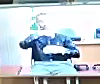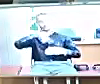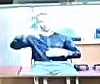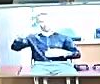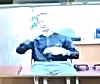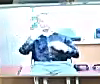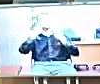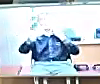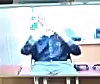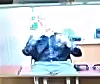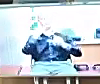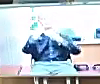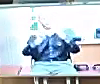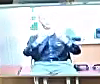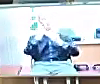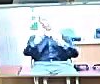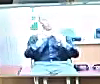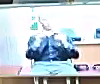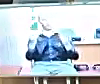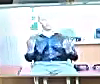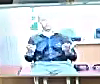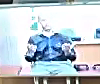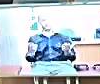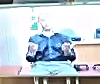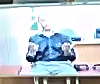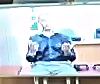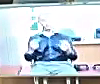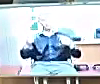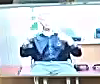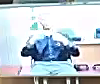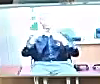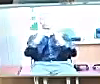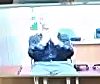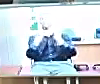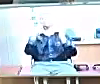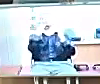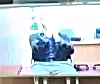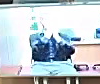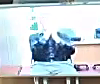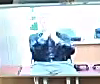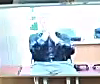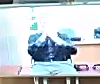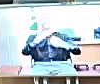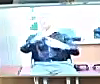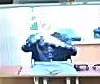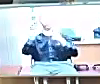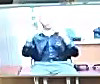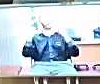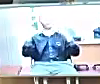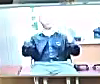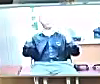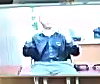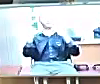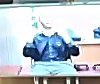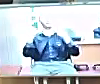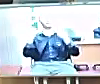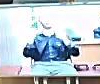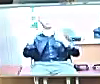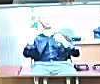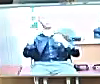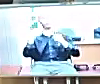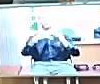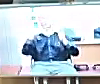que é uma proposta de de somar né e de fortalecimento mesmo da de